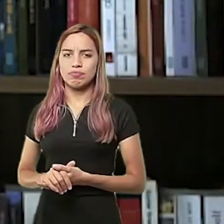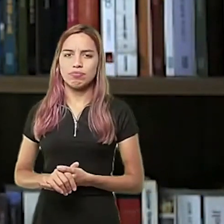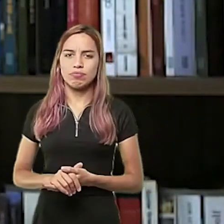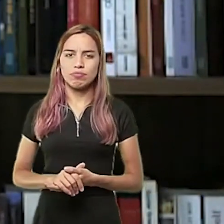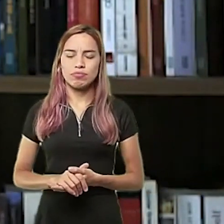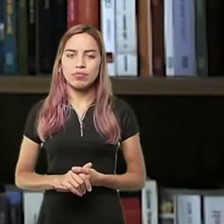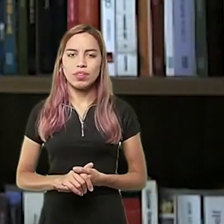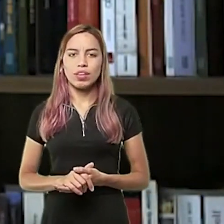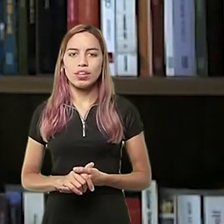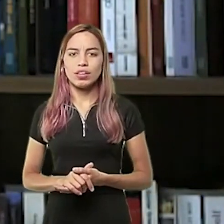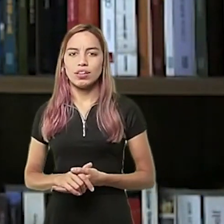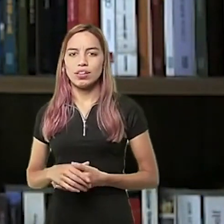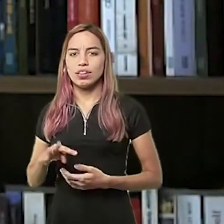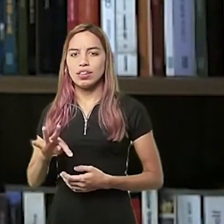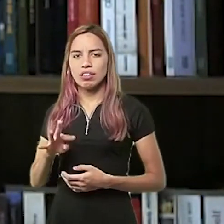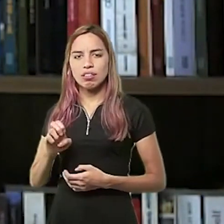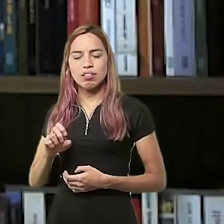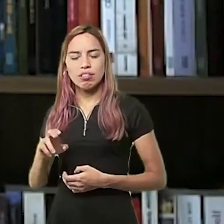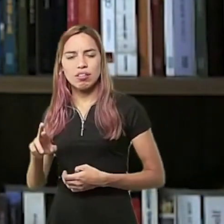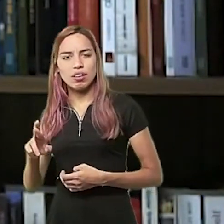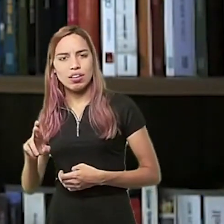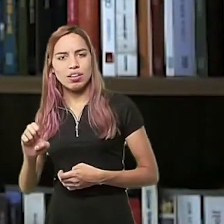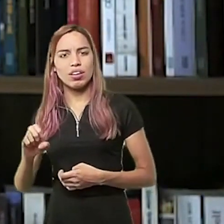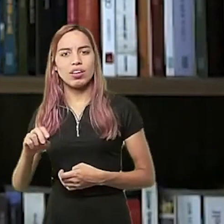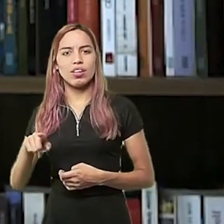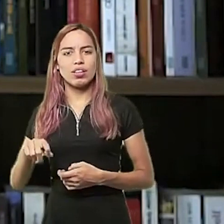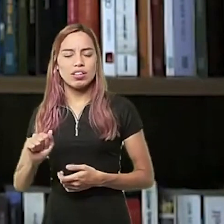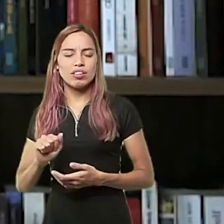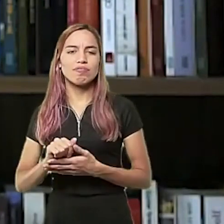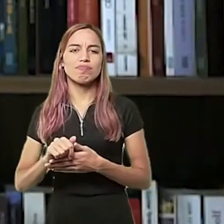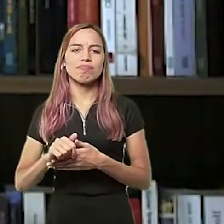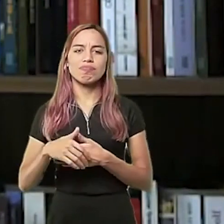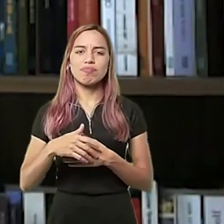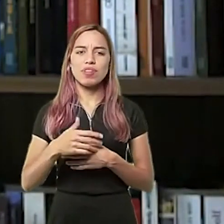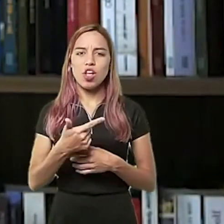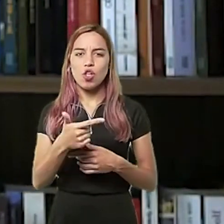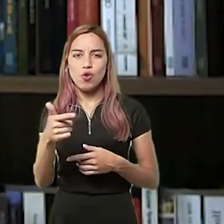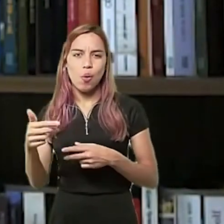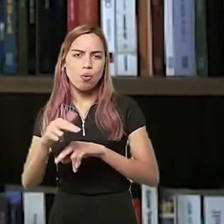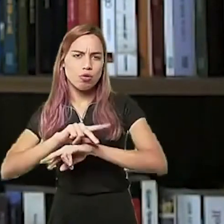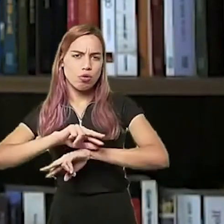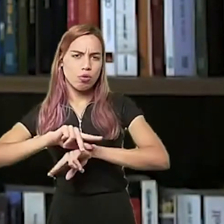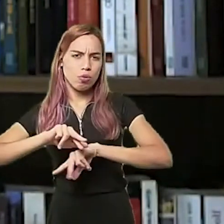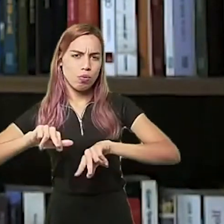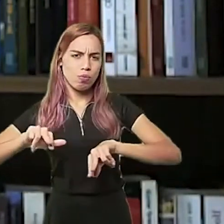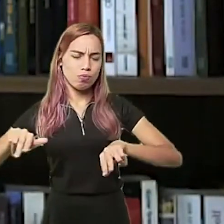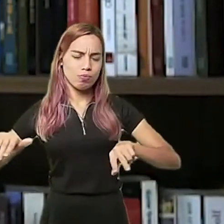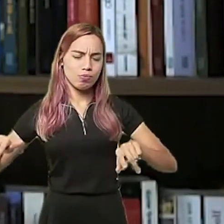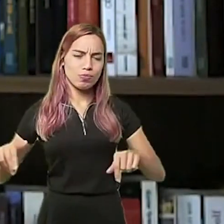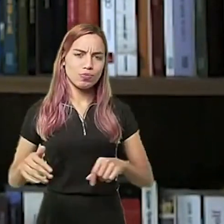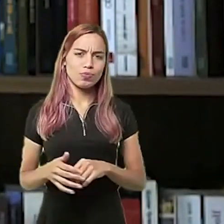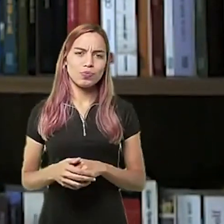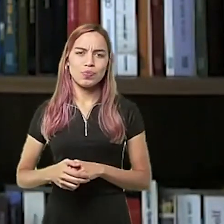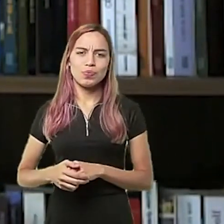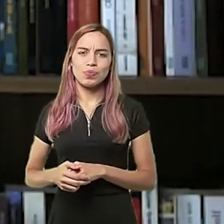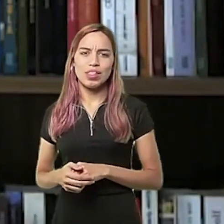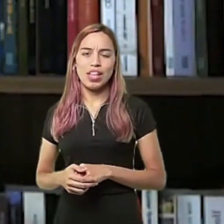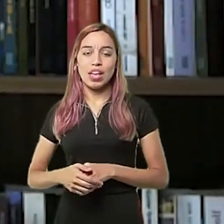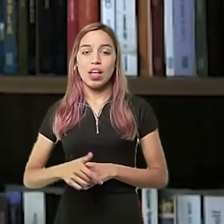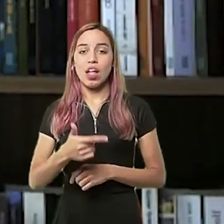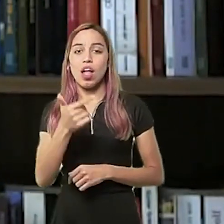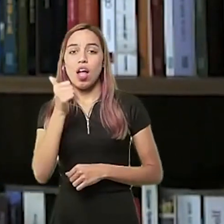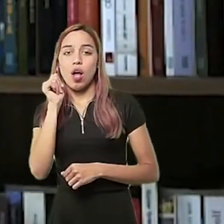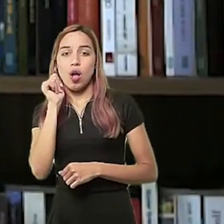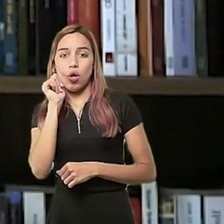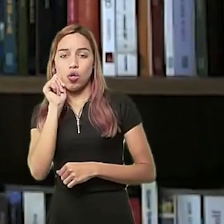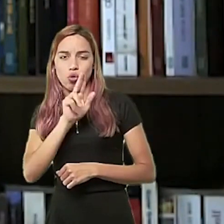Alma, Teresa, Dagmar, Olinda, Dinorá, Luzia, Leda, Heloísa, Wanda, Elisete,